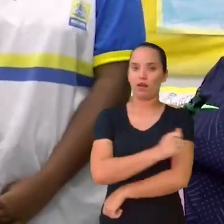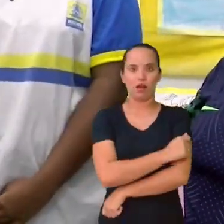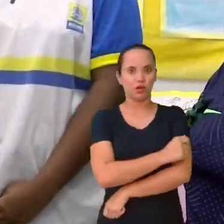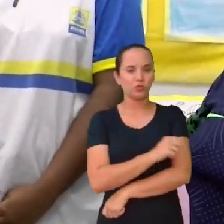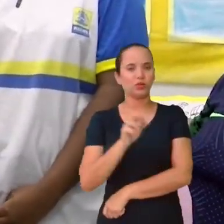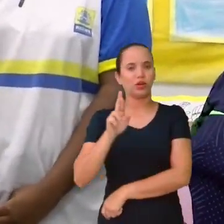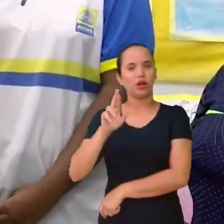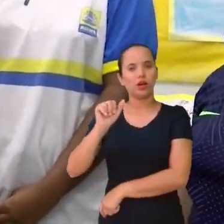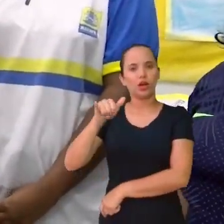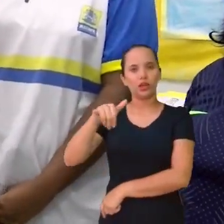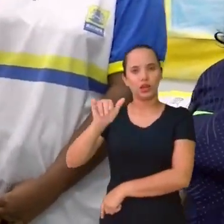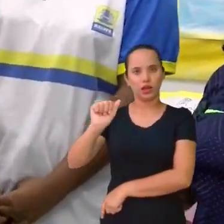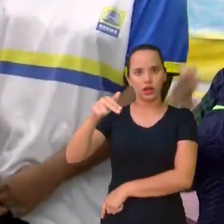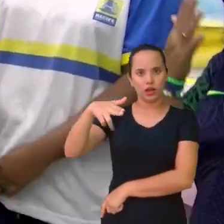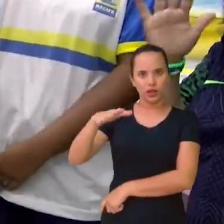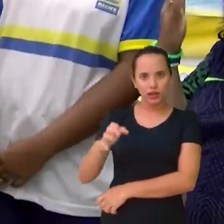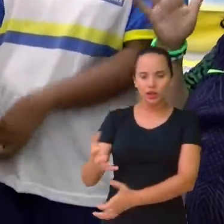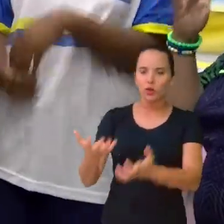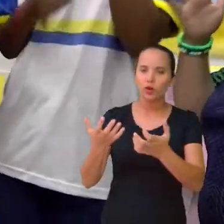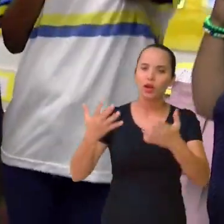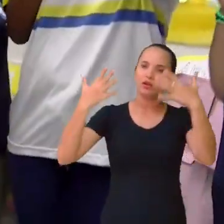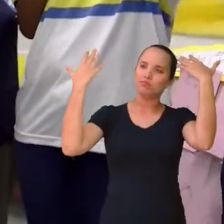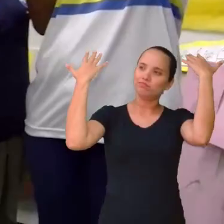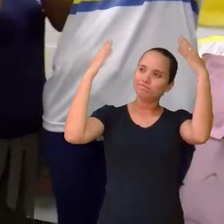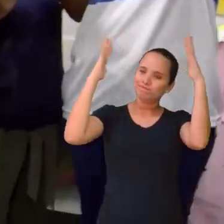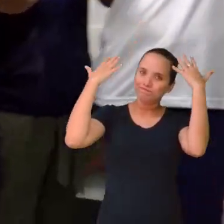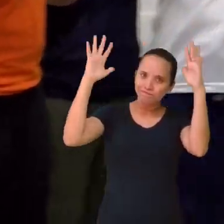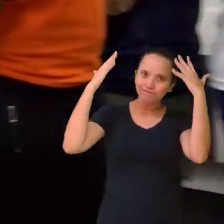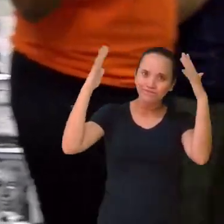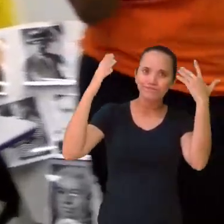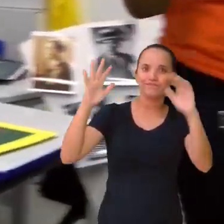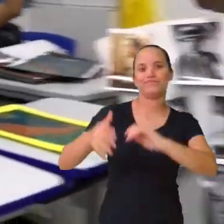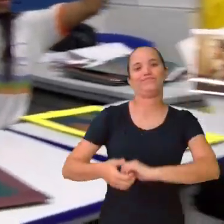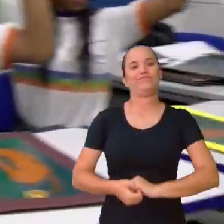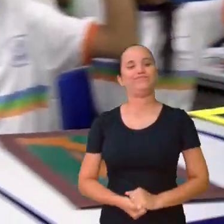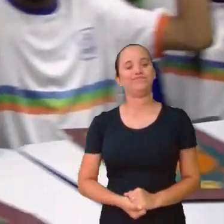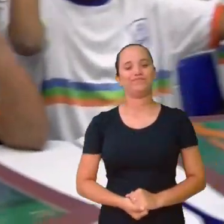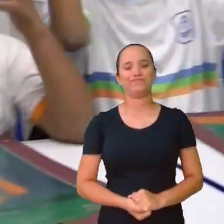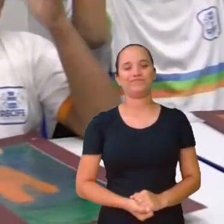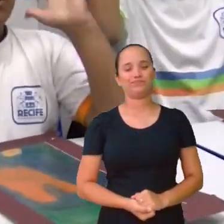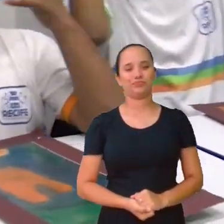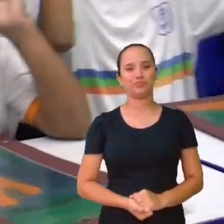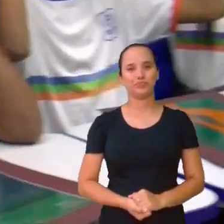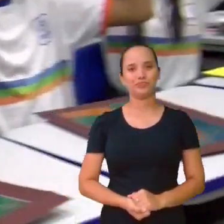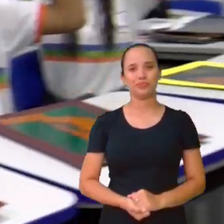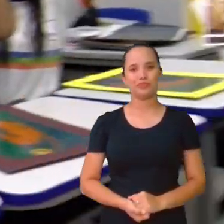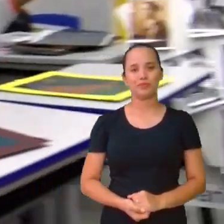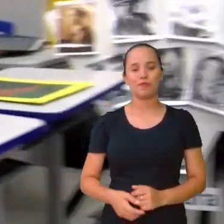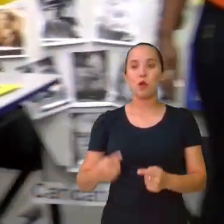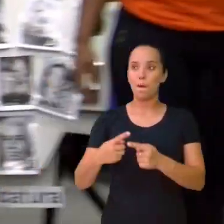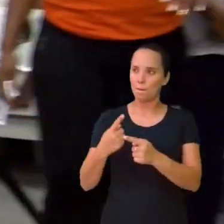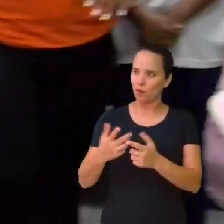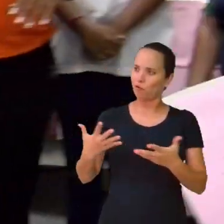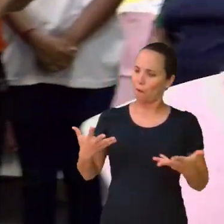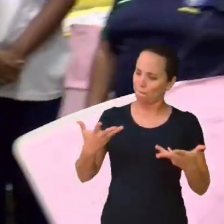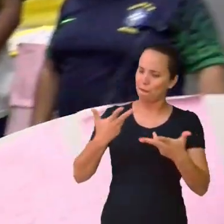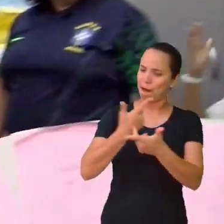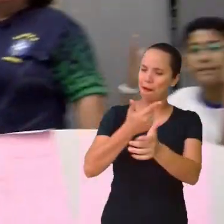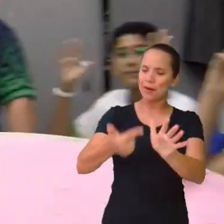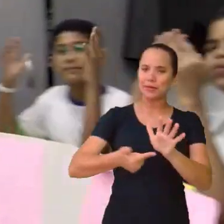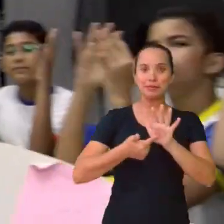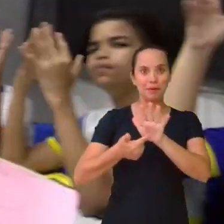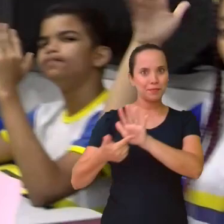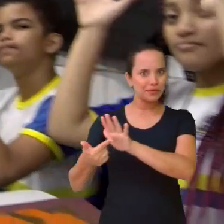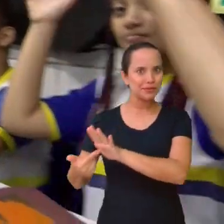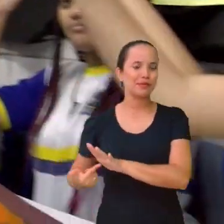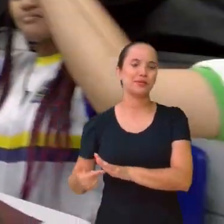Rayane, vamos parabenizar. Dá os parabéns à Rayane. É isso. Pela belíssima apresentação que ela